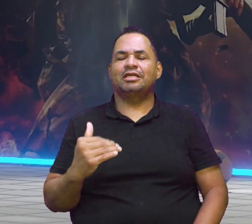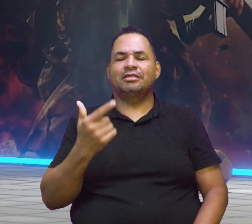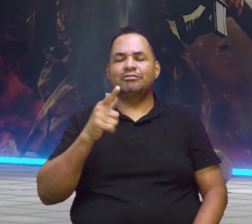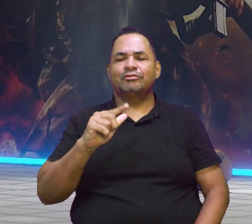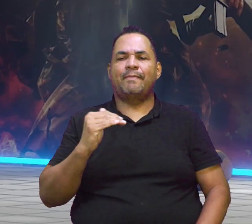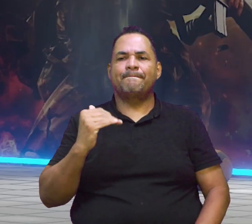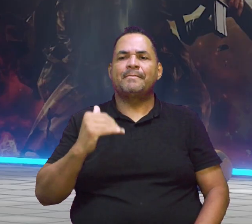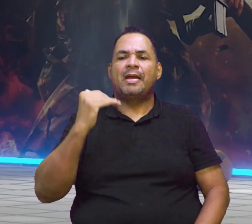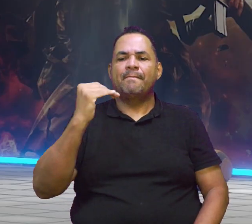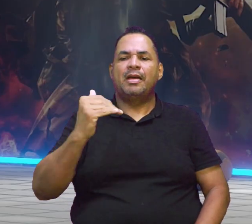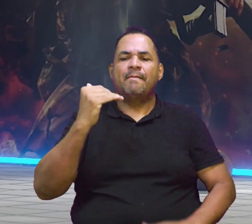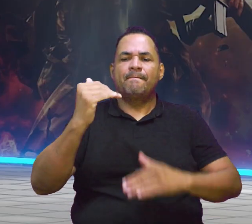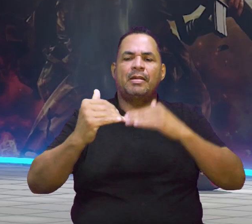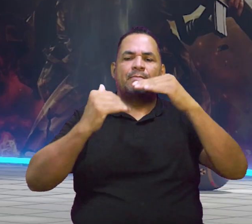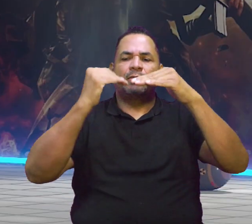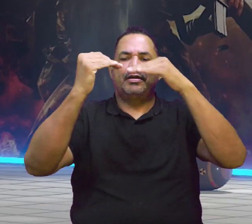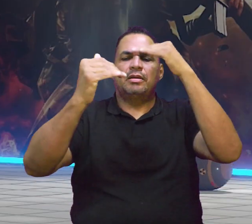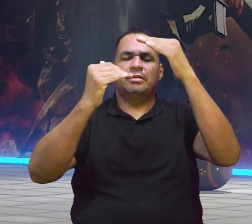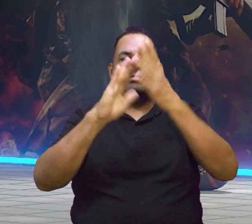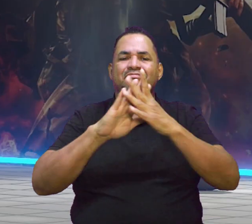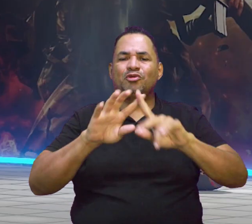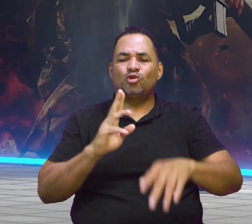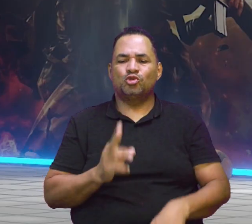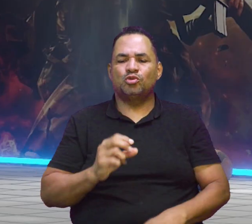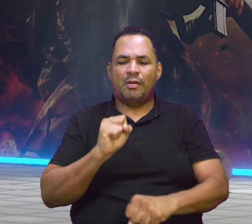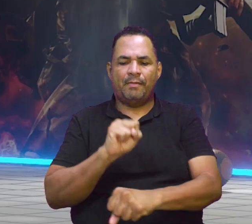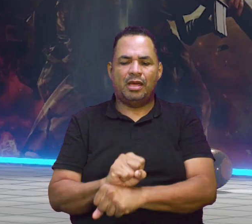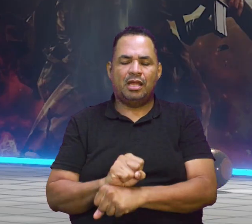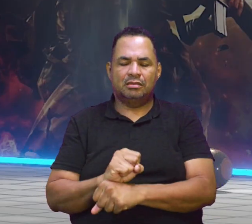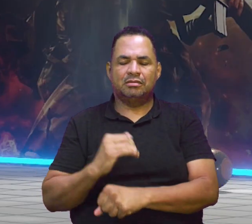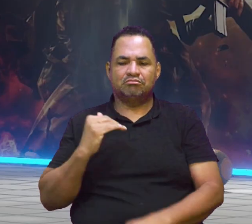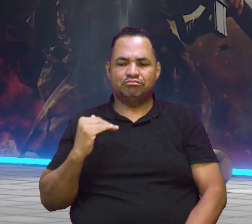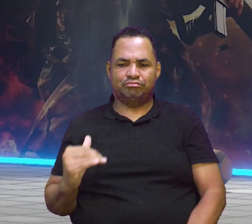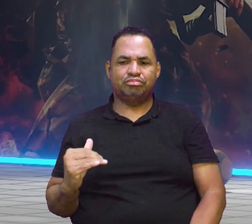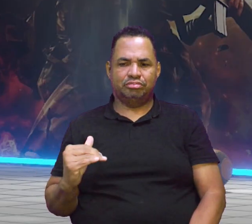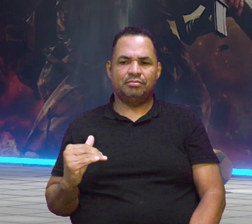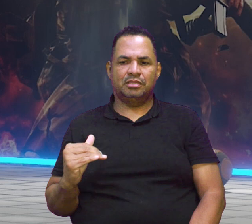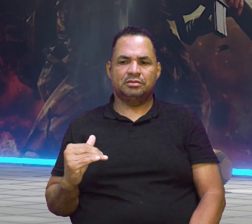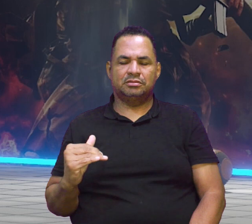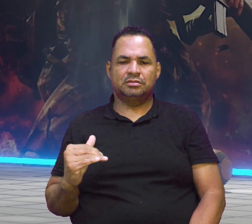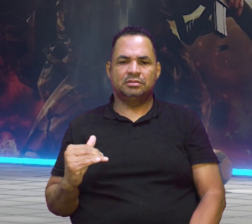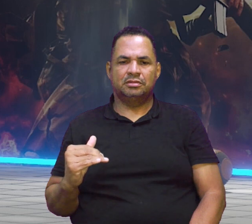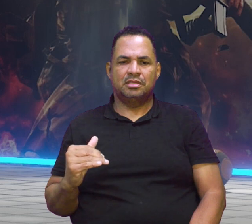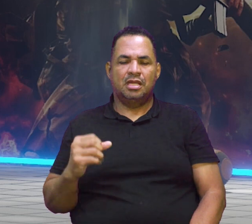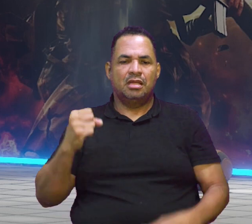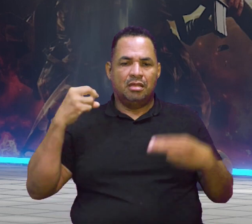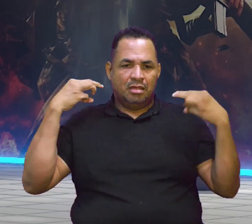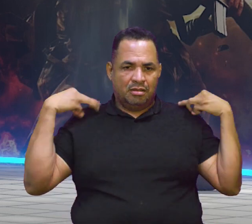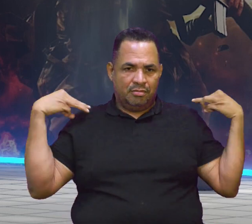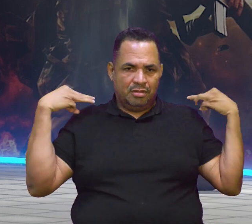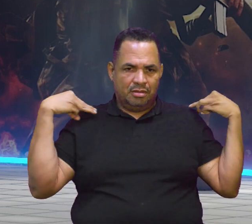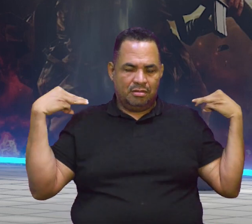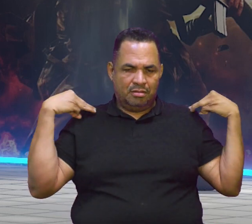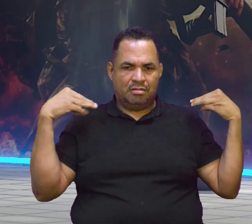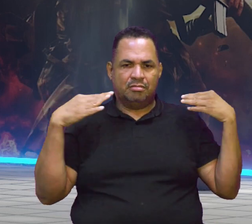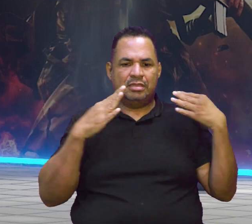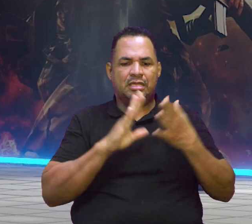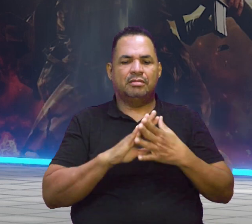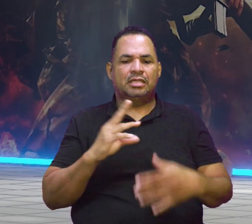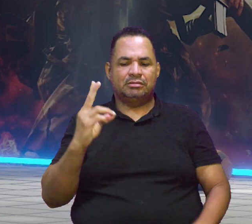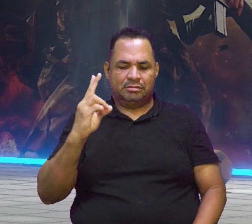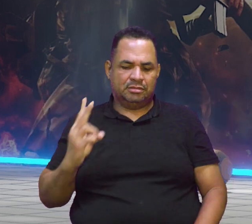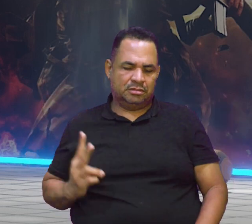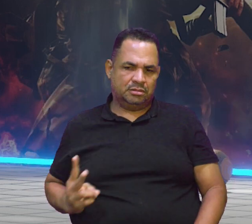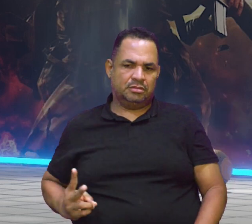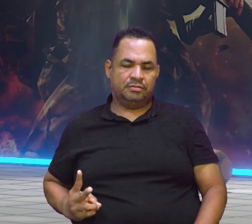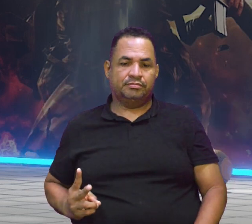continuar sendo um marinheiro. E o que acontece? A Marinha, ela estava muito em desvantagem em relação